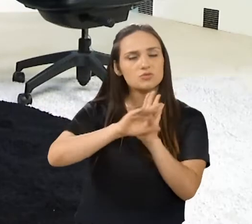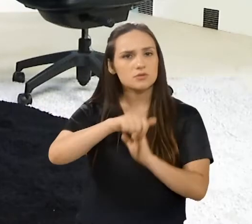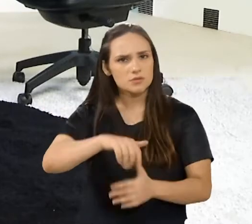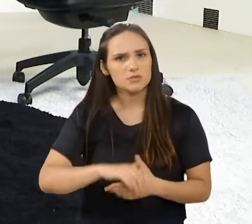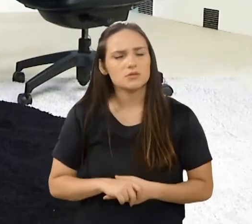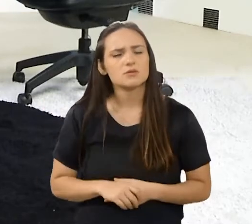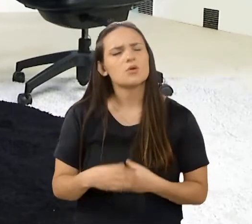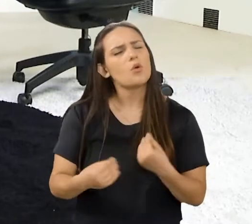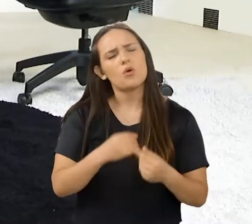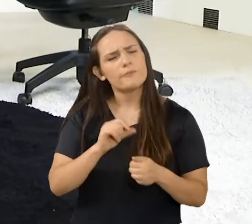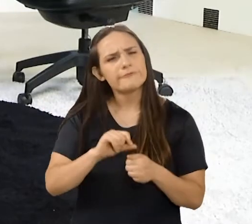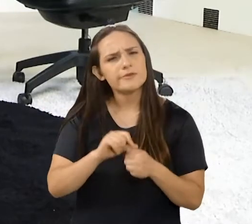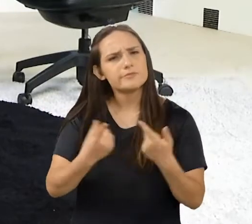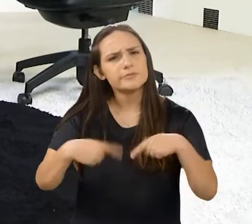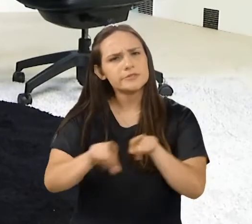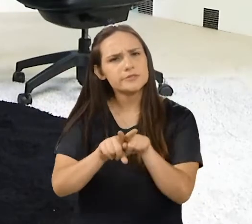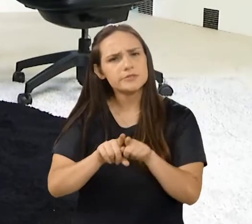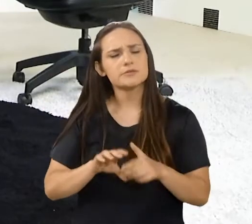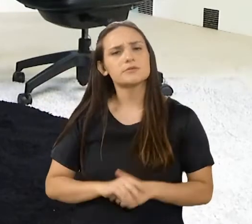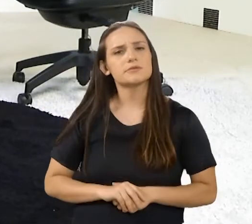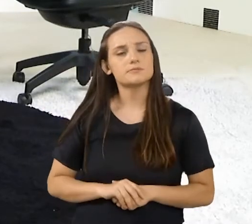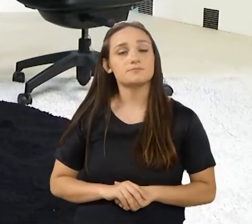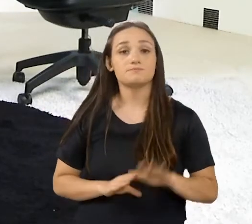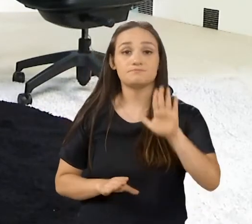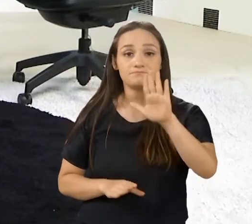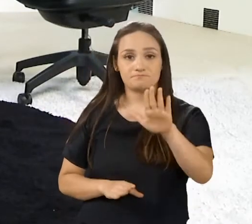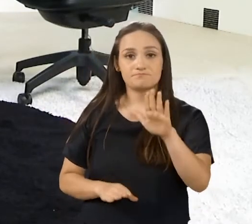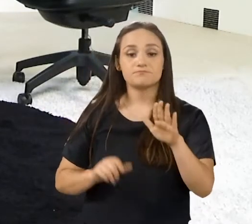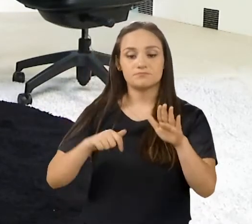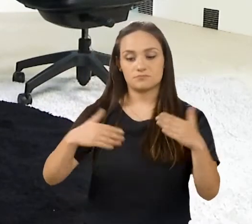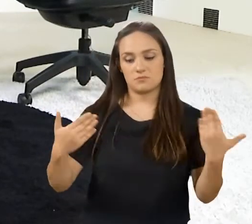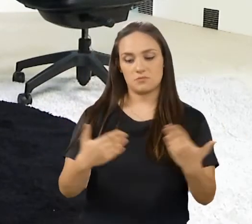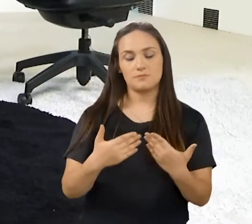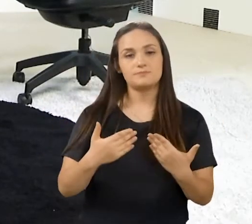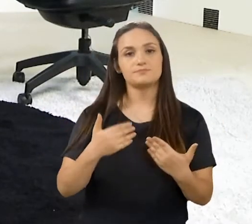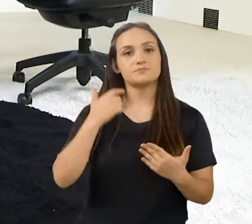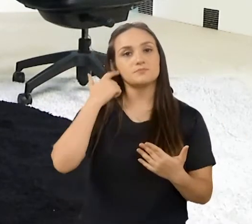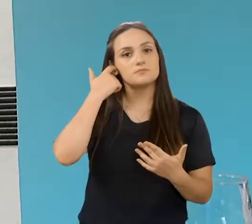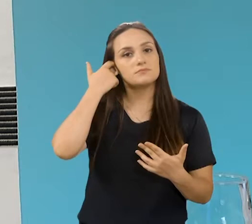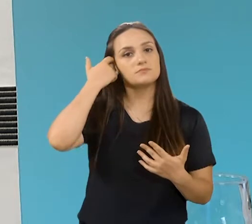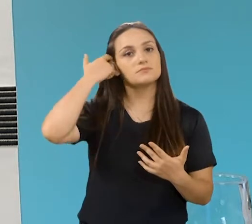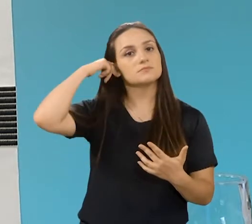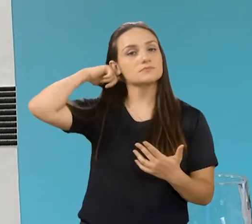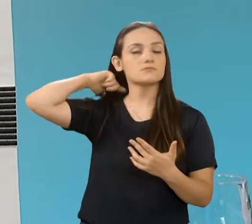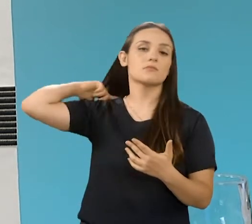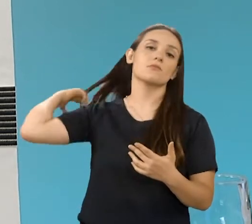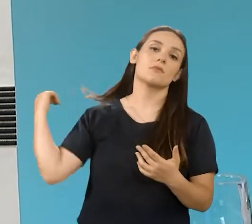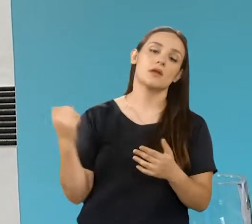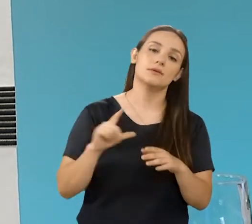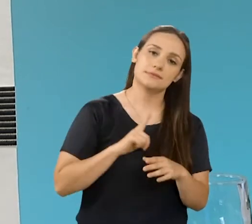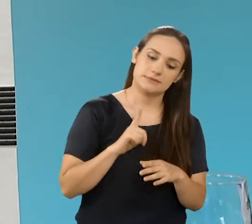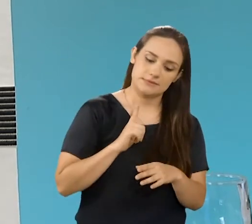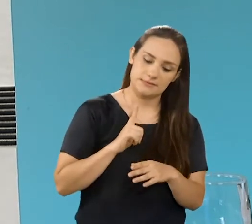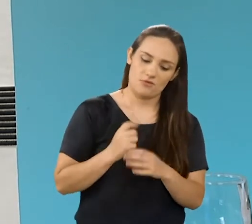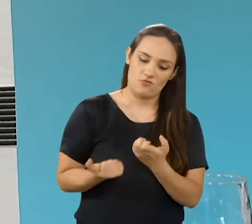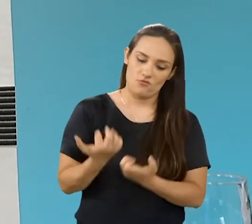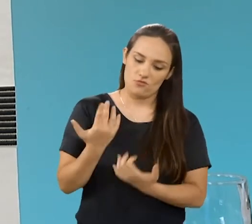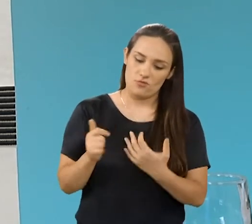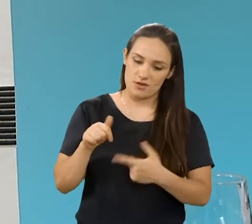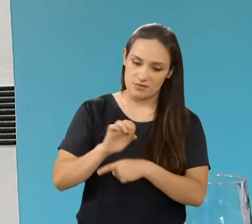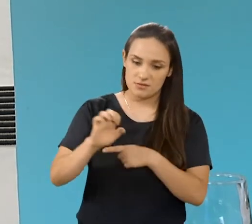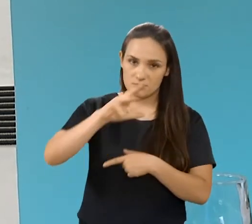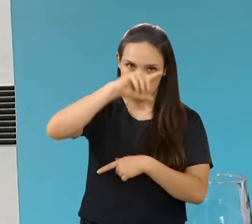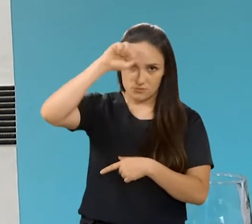também. Como que está sendo feita essa parceria? Neste momento, nós temos fogo, por exemplo, no Mato Grosso do Sul, não só no